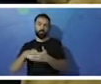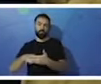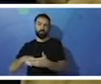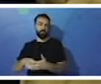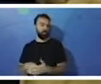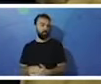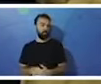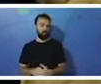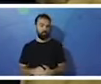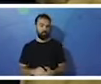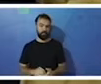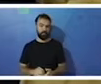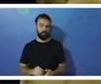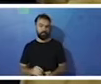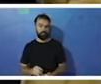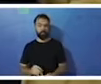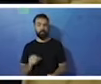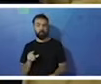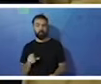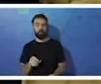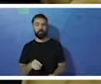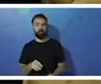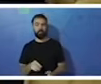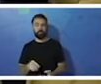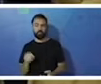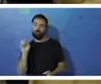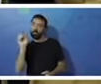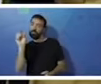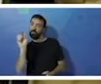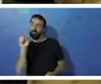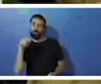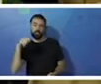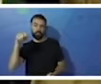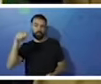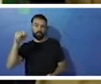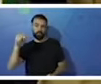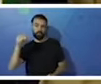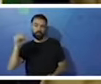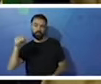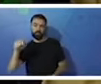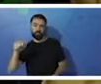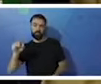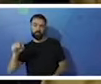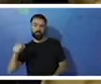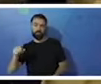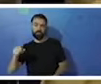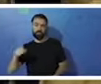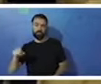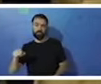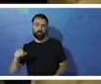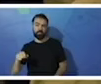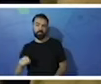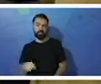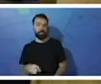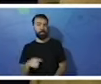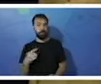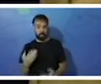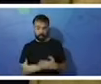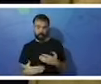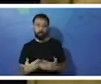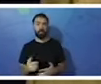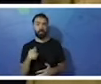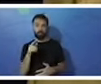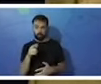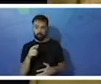interrogação? Aí você completa para descobrir se na hora que a professora resolver aqui, se a sua estimativa está